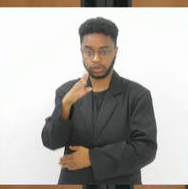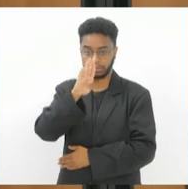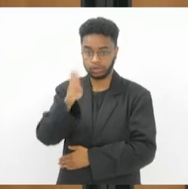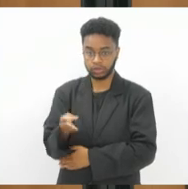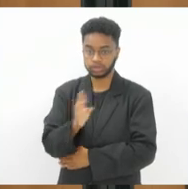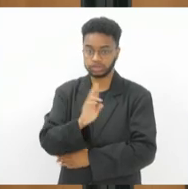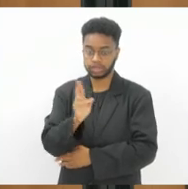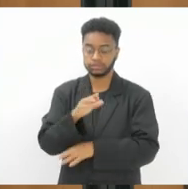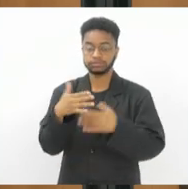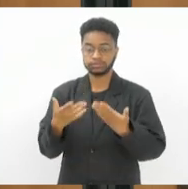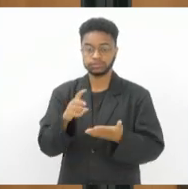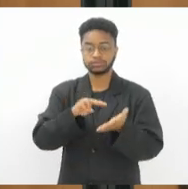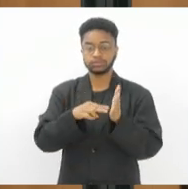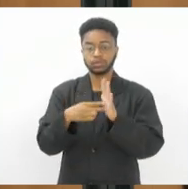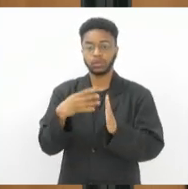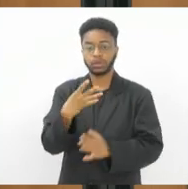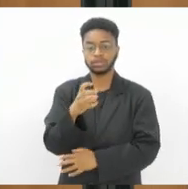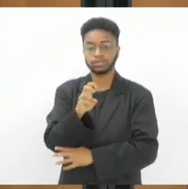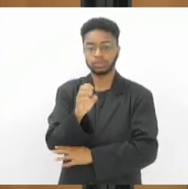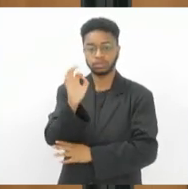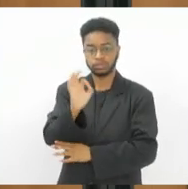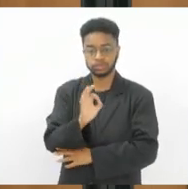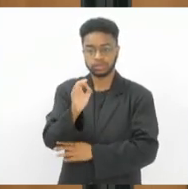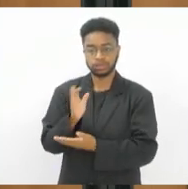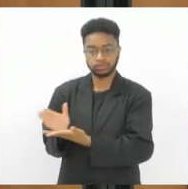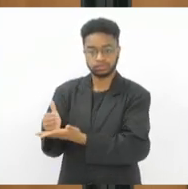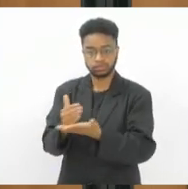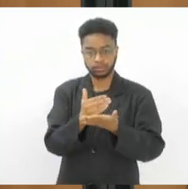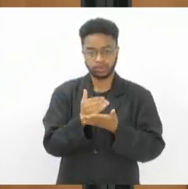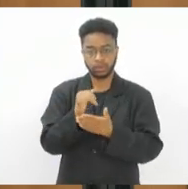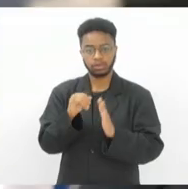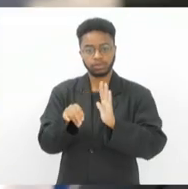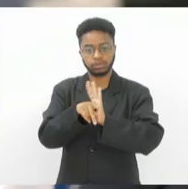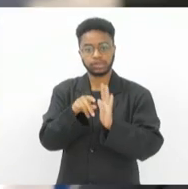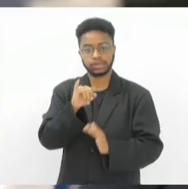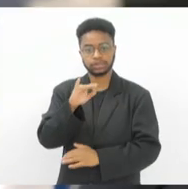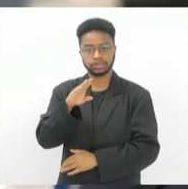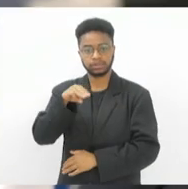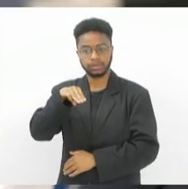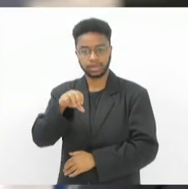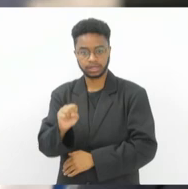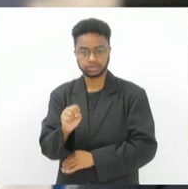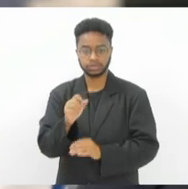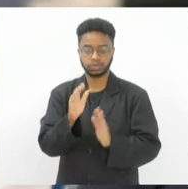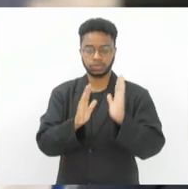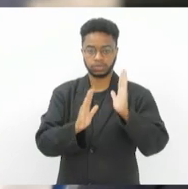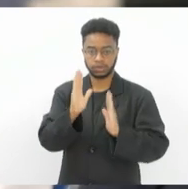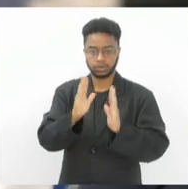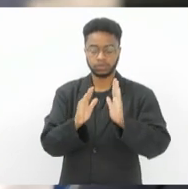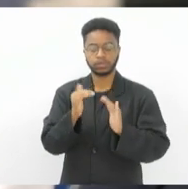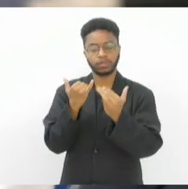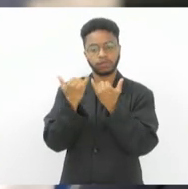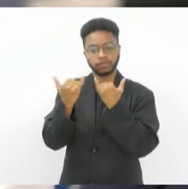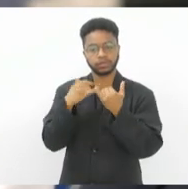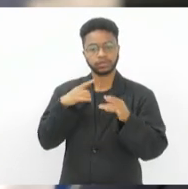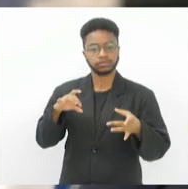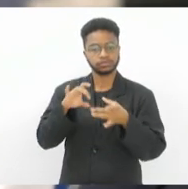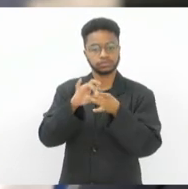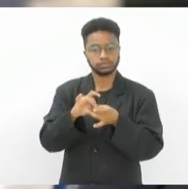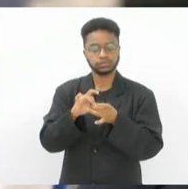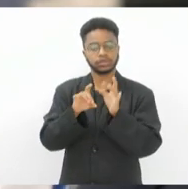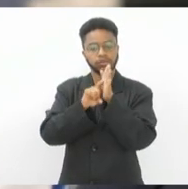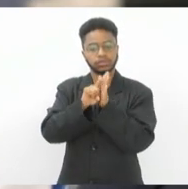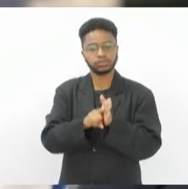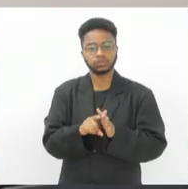a 45% da arrecadação de ICMS no período. Os dados constam em uma auditoria realizada pelo Tribunal